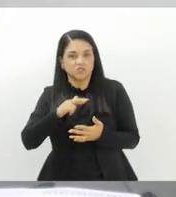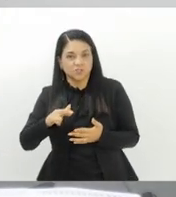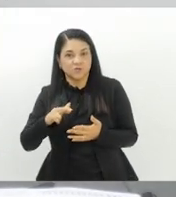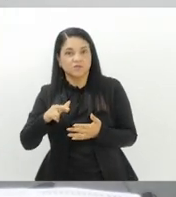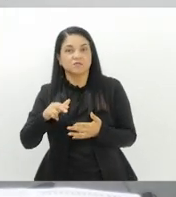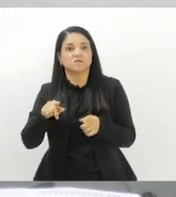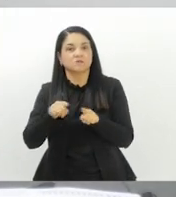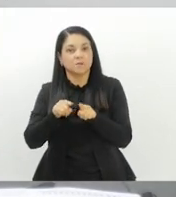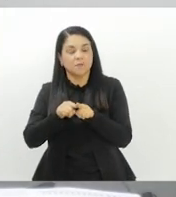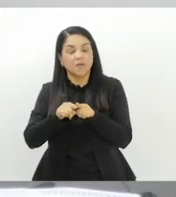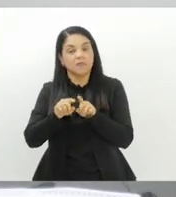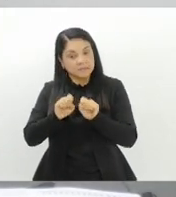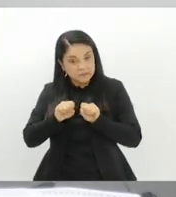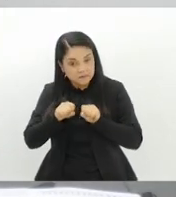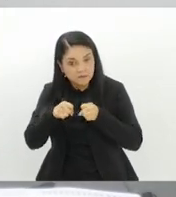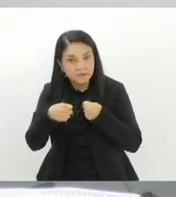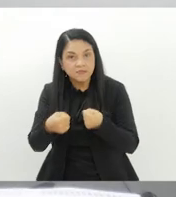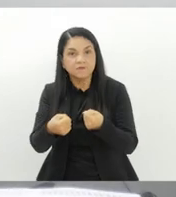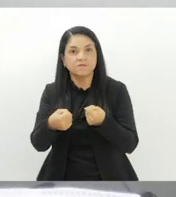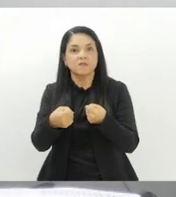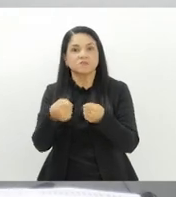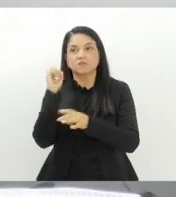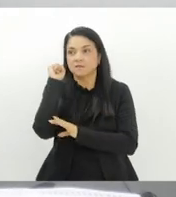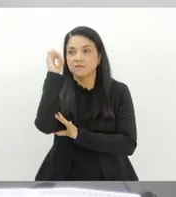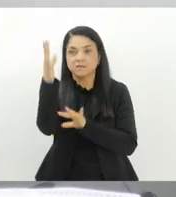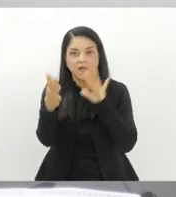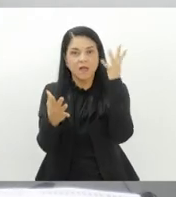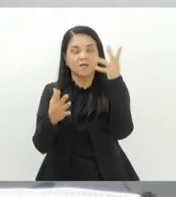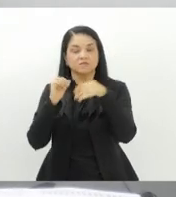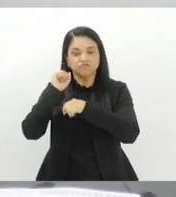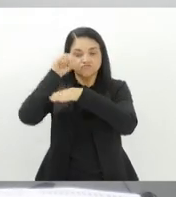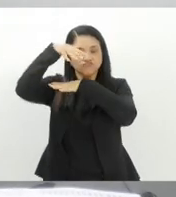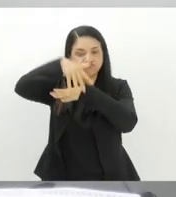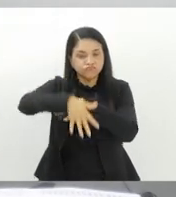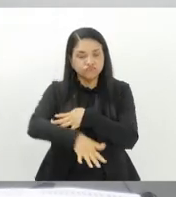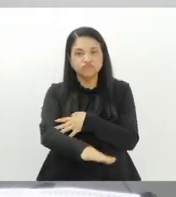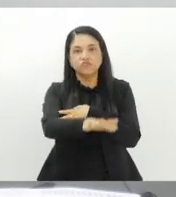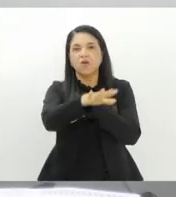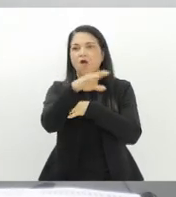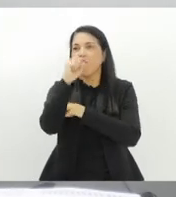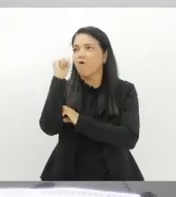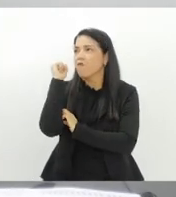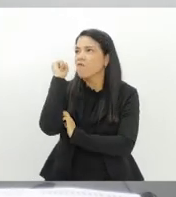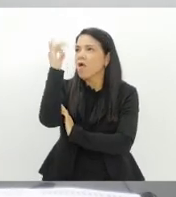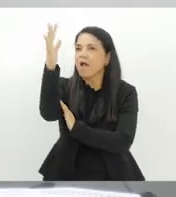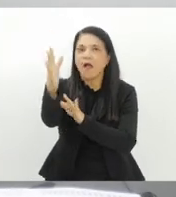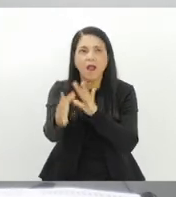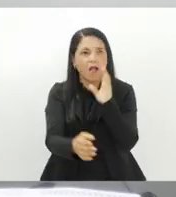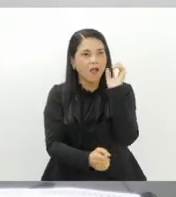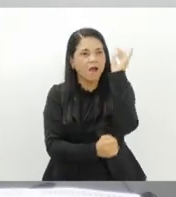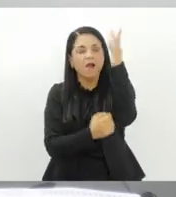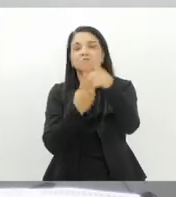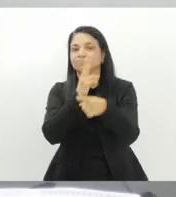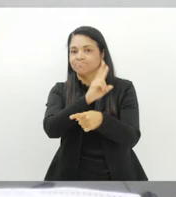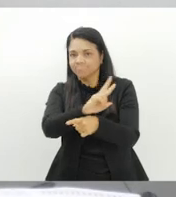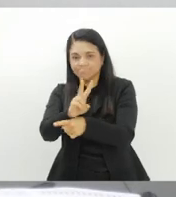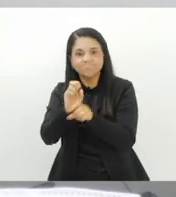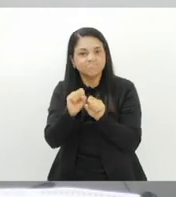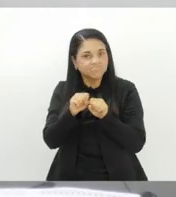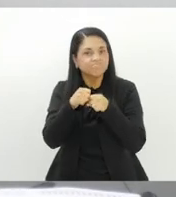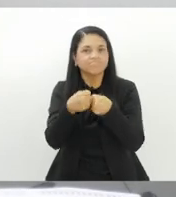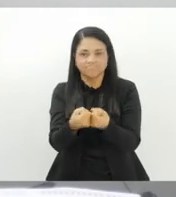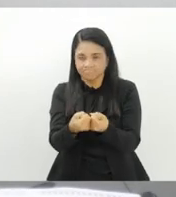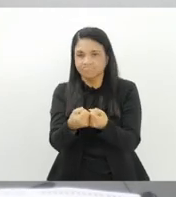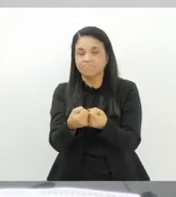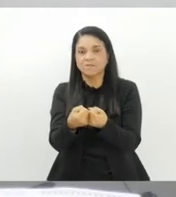são as grandes defensoras das águas, das cachoeiras, das florestas. Então, realmente, seria uma grande contradição você